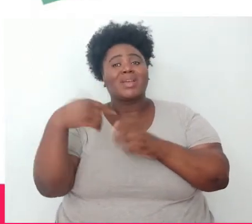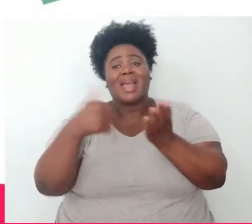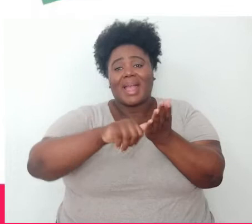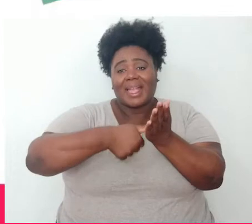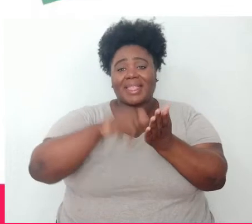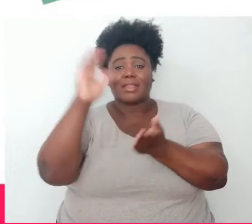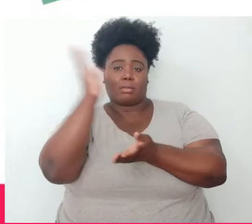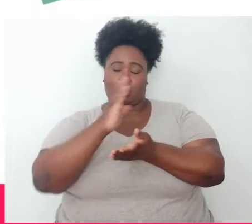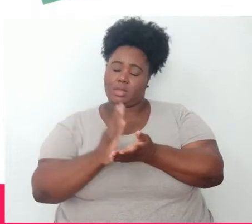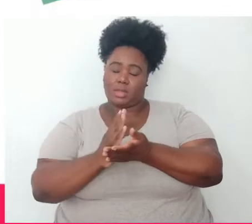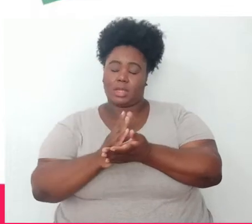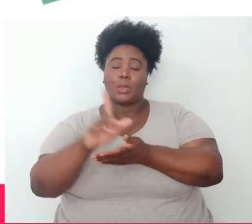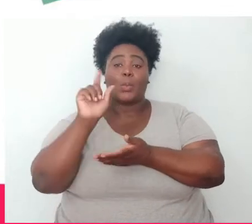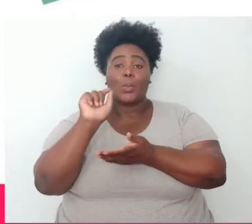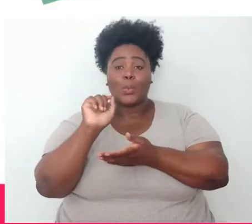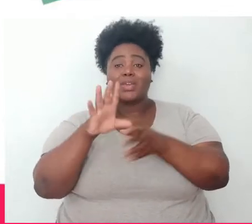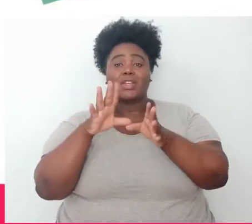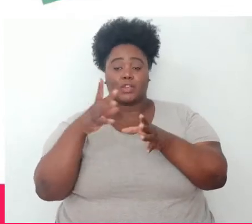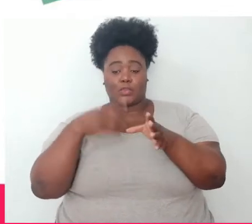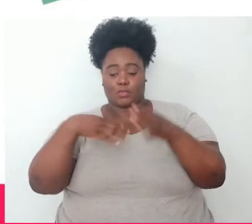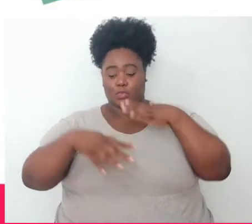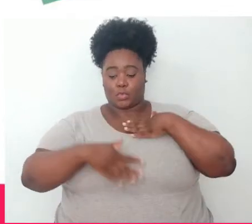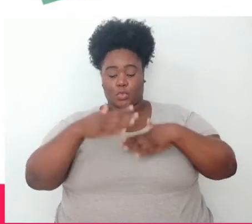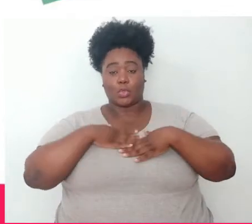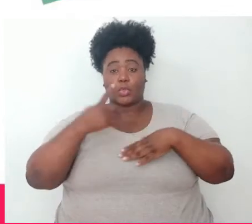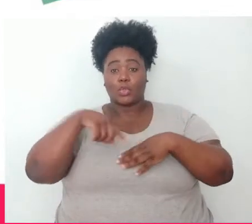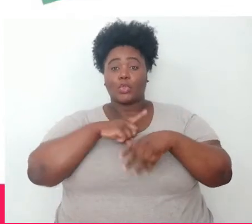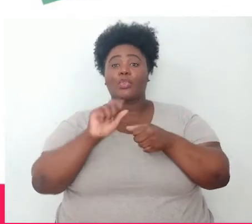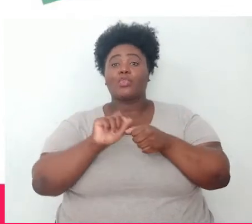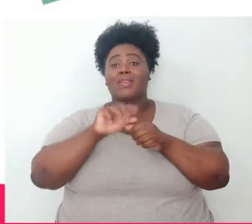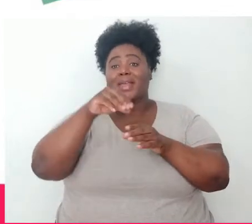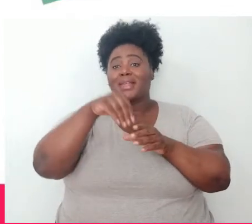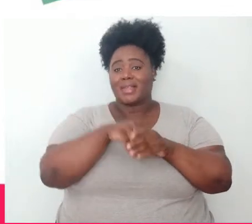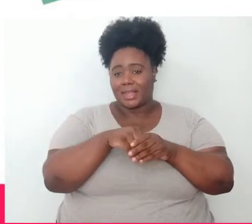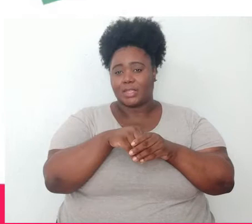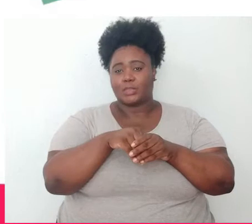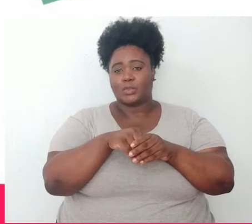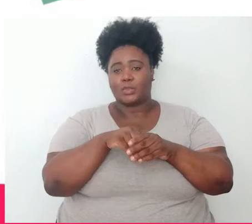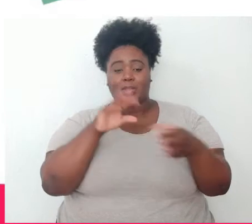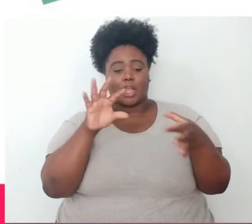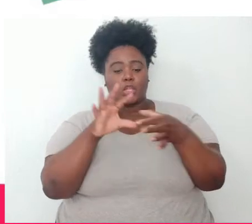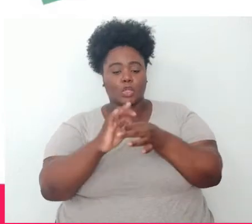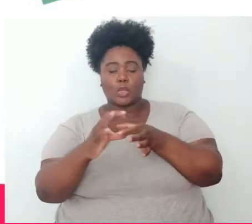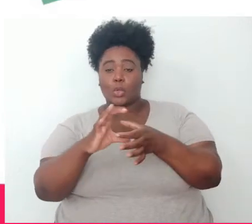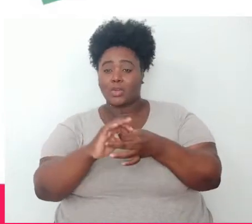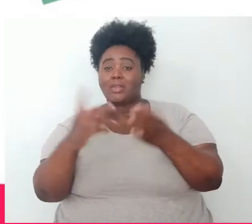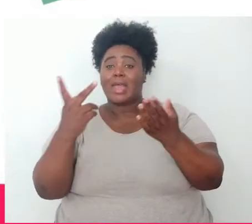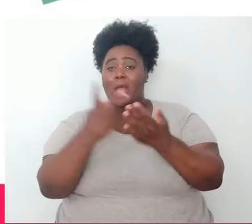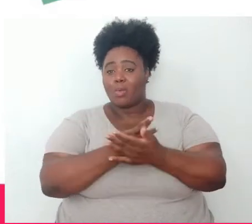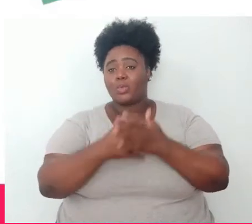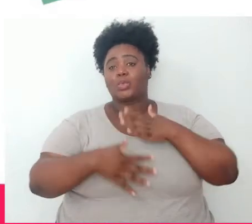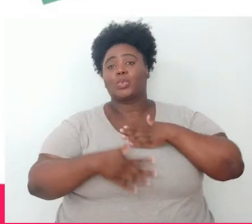identidade brasileira, o que nos forma dentro desses cruzamentos que nos atravessam